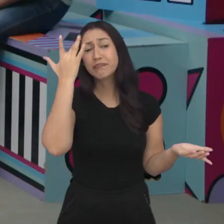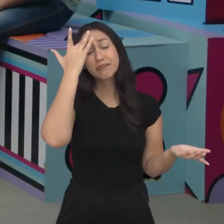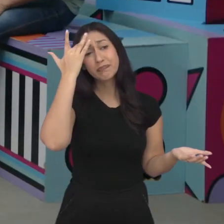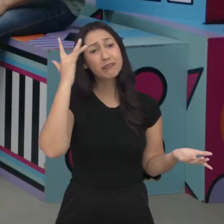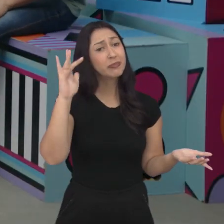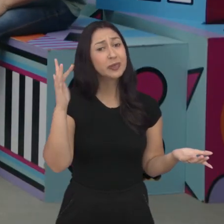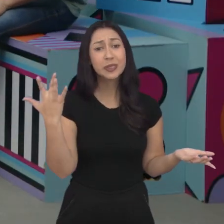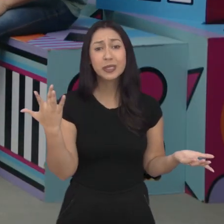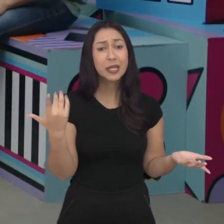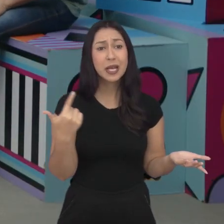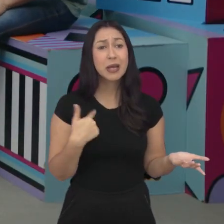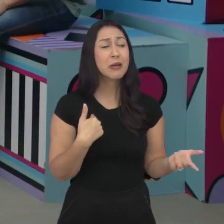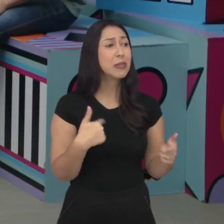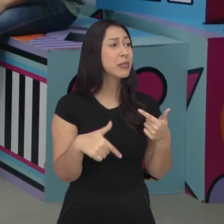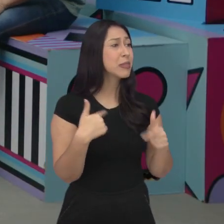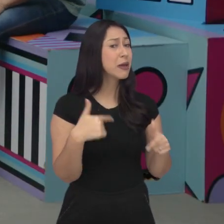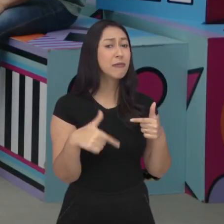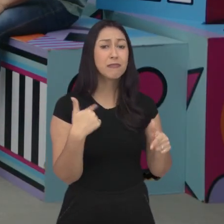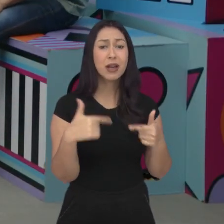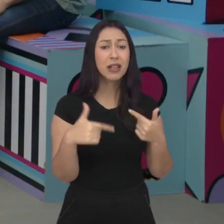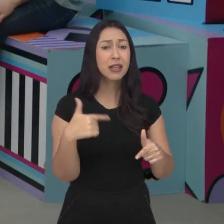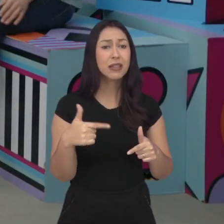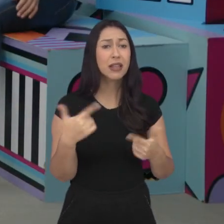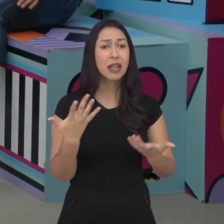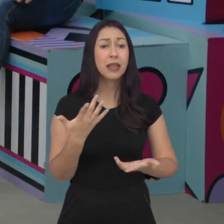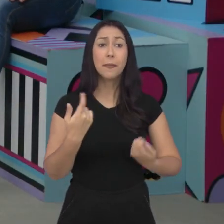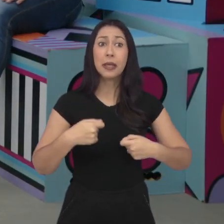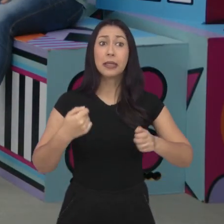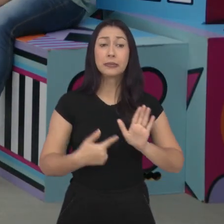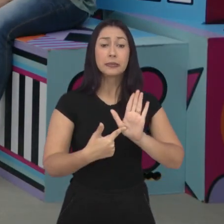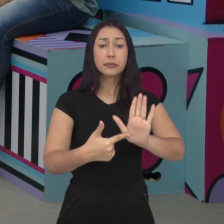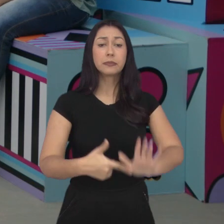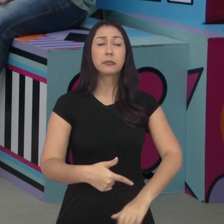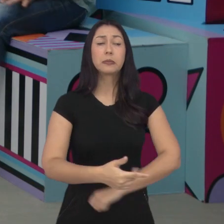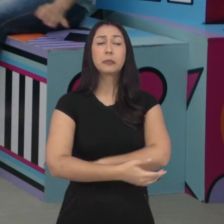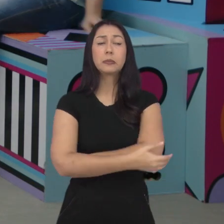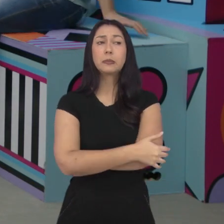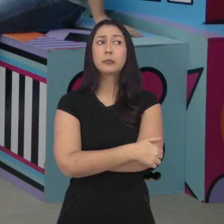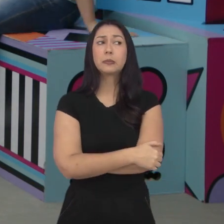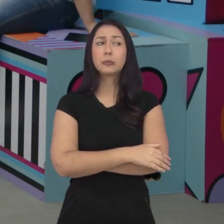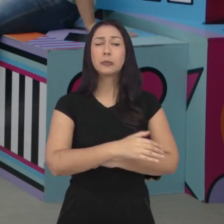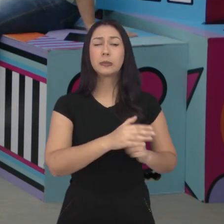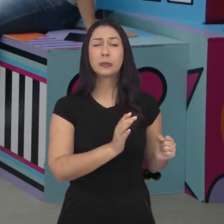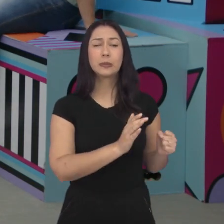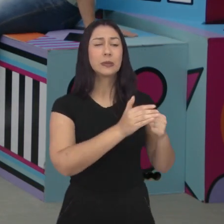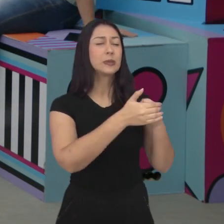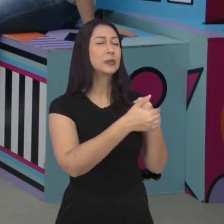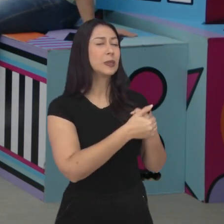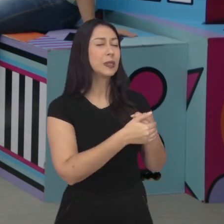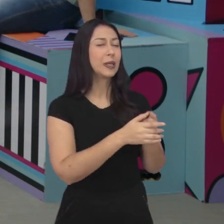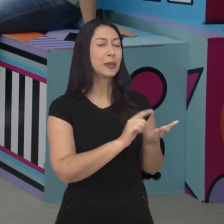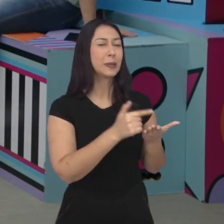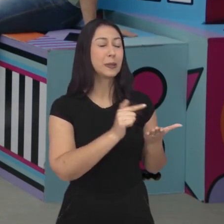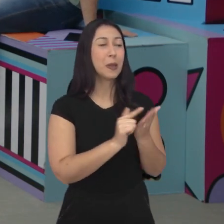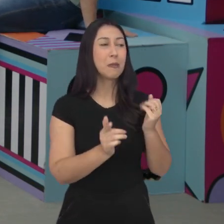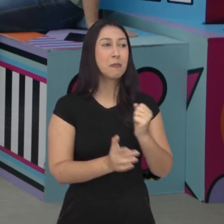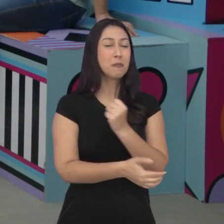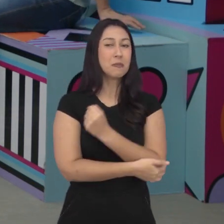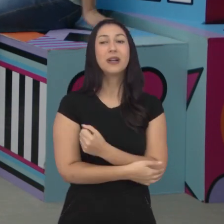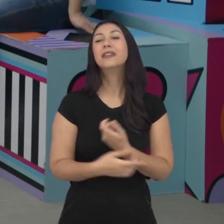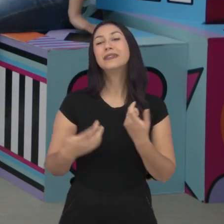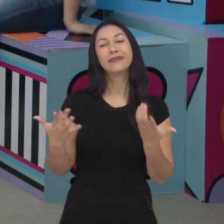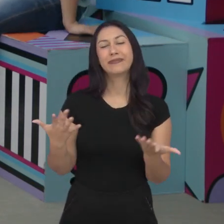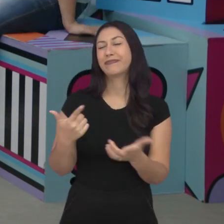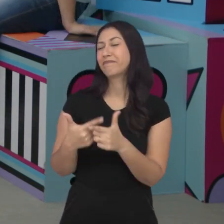Nem eu sei. Eu tava trabalhando normal. Um operário se a gente fosse apresentar, então a gente apresentava o jornal, o boletim. Não tem problema, assim, a gente